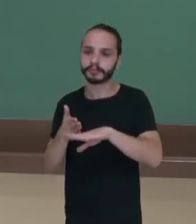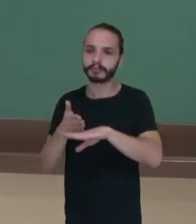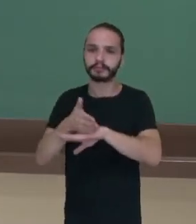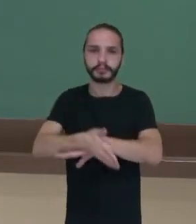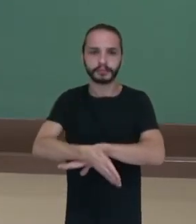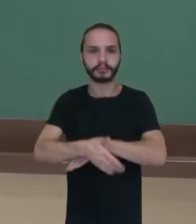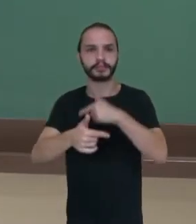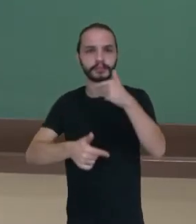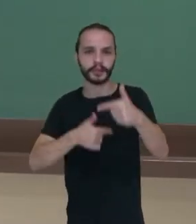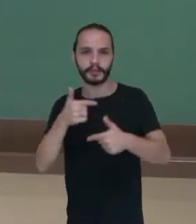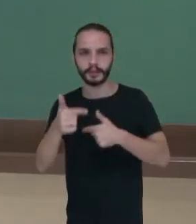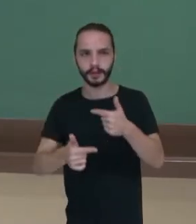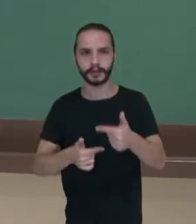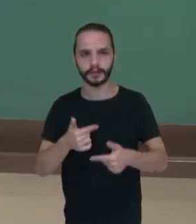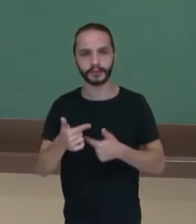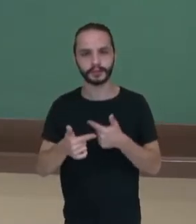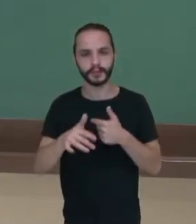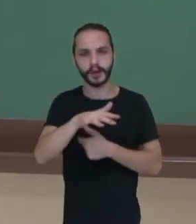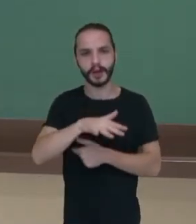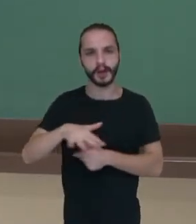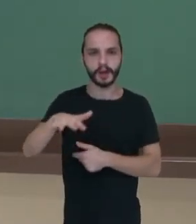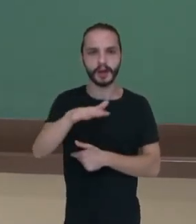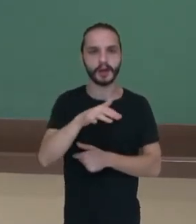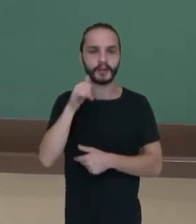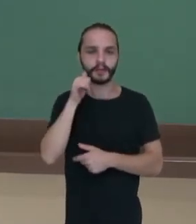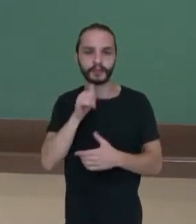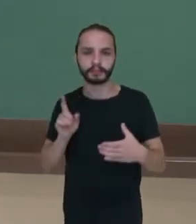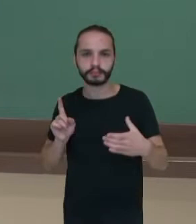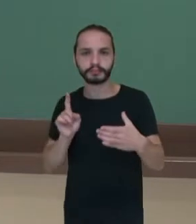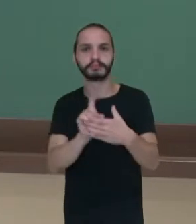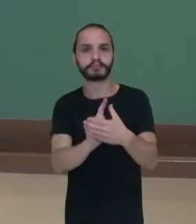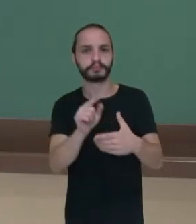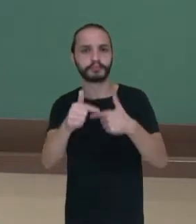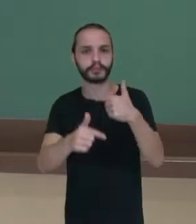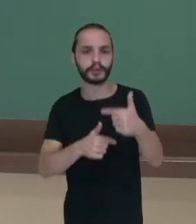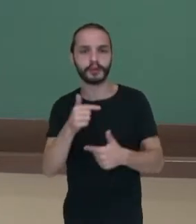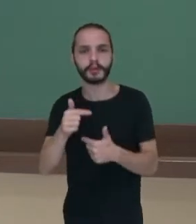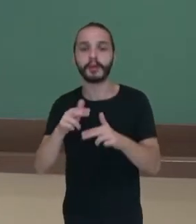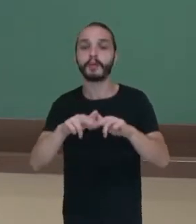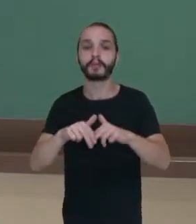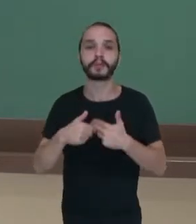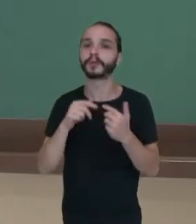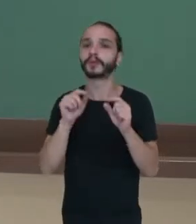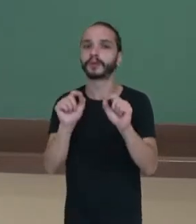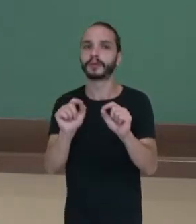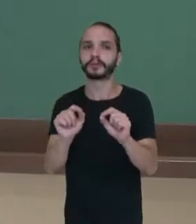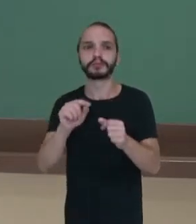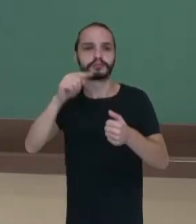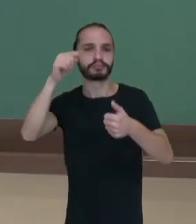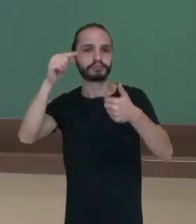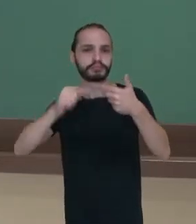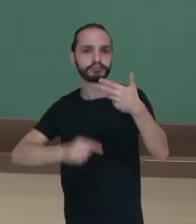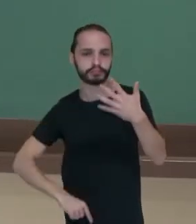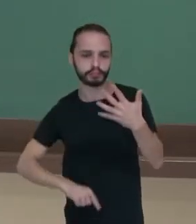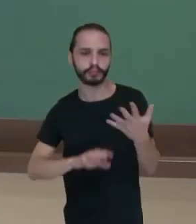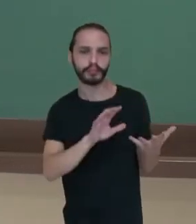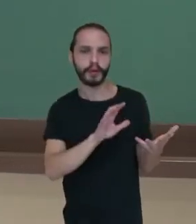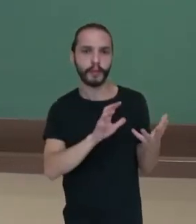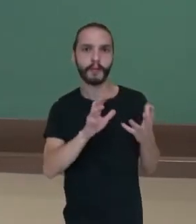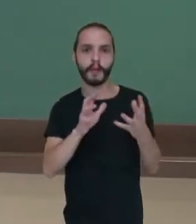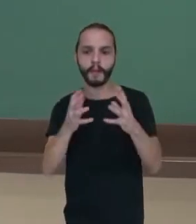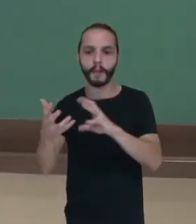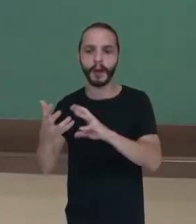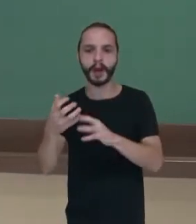de trabalho, A inclusão das mulheres no mercado de trabalho se deve a todas essas